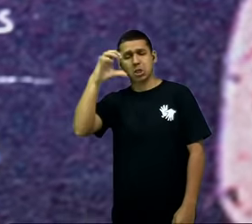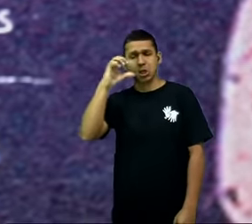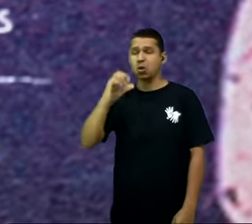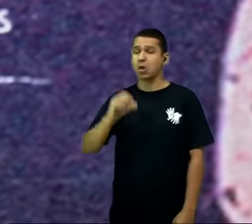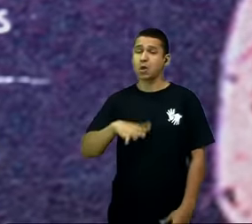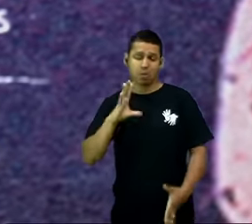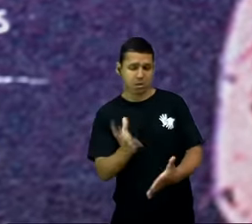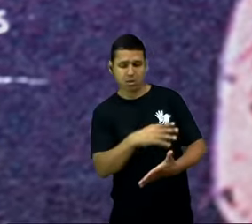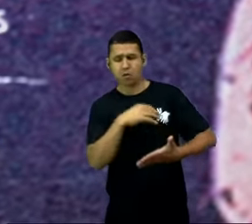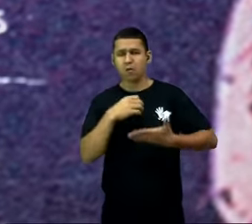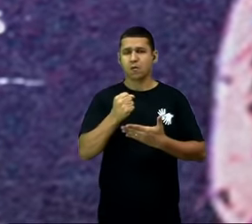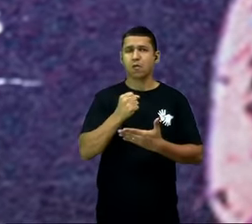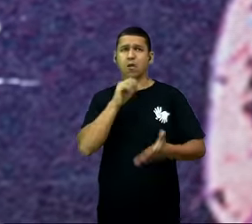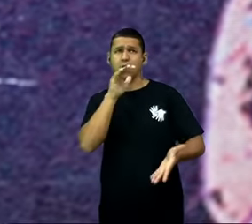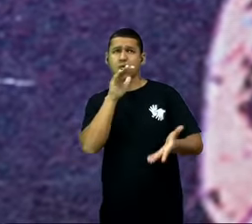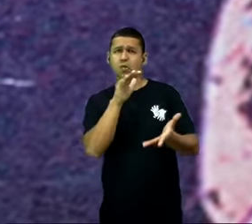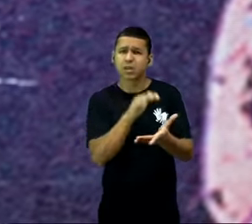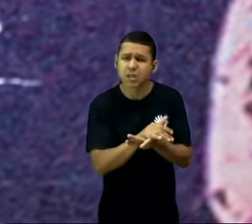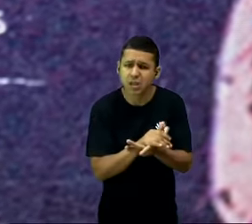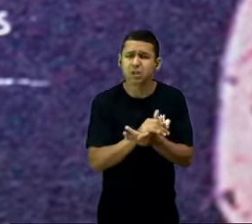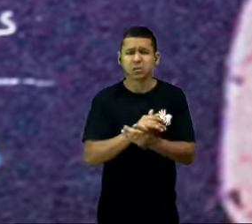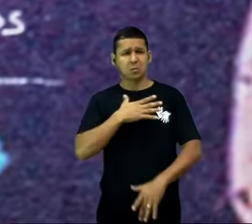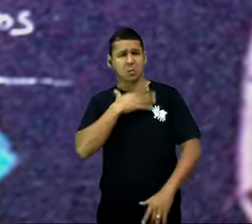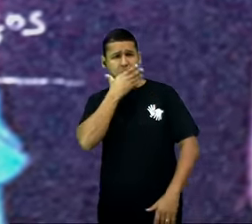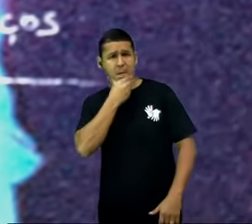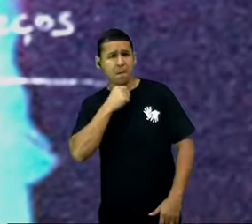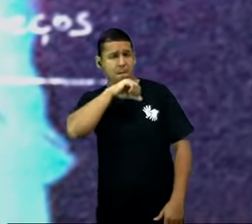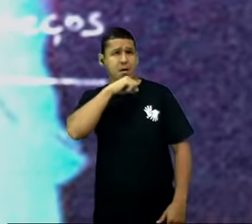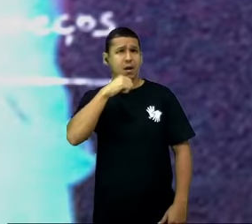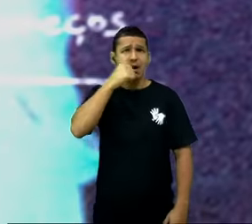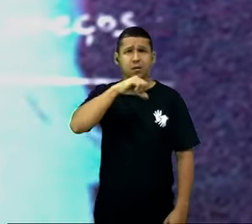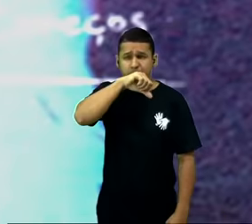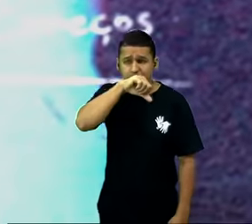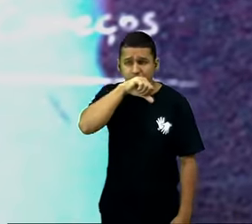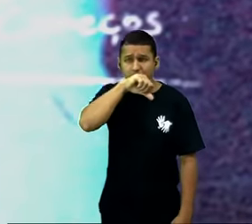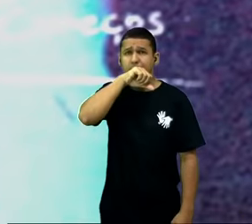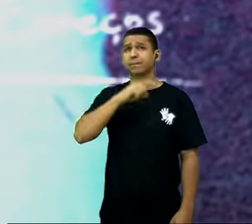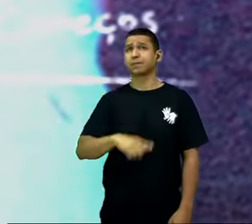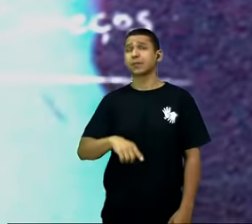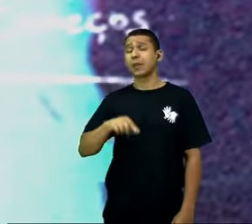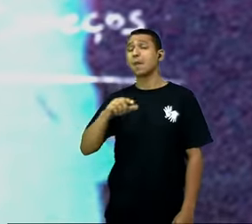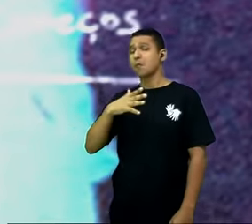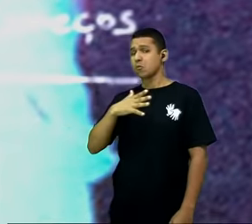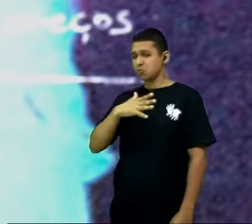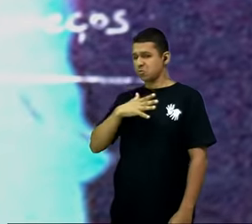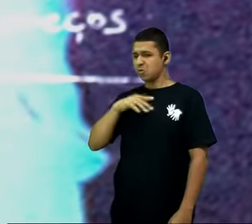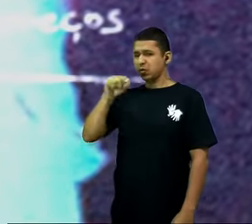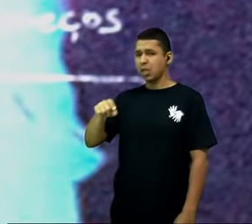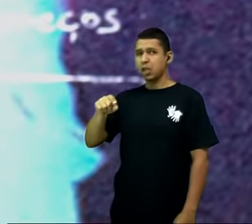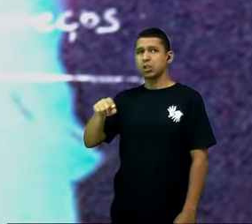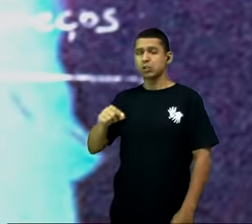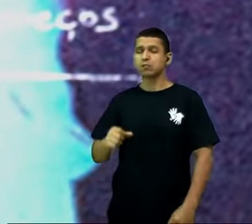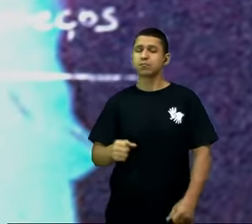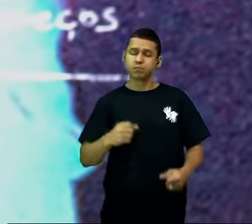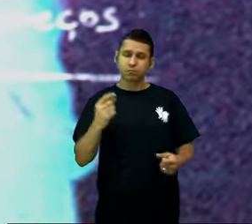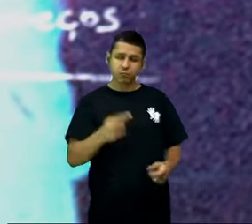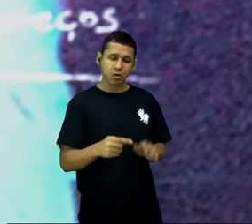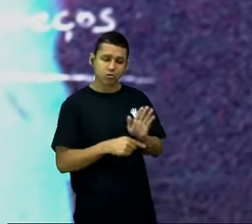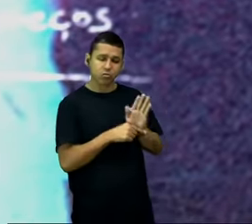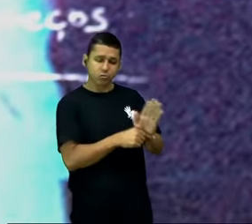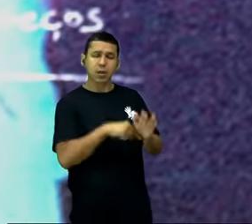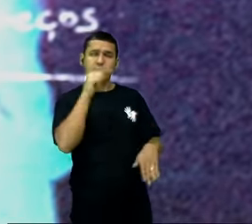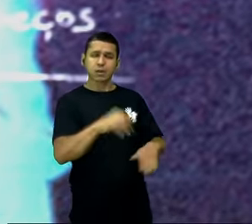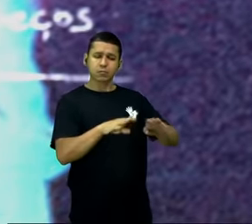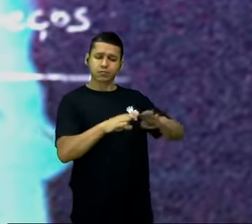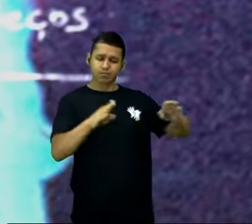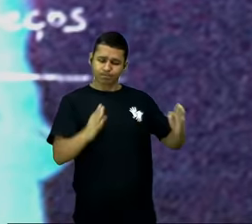coisa para você: eu nunca tive pais perfeitos, mas eu tive pais imperfeitos que me criaram no altar. Eu sou resultado do altar, porque eu sempre